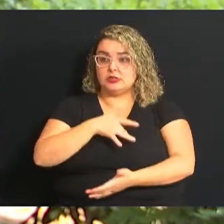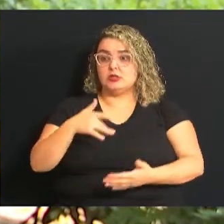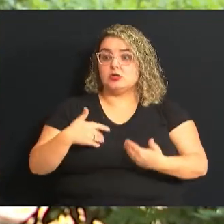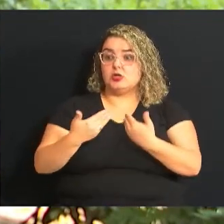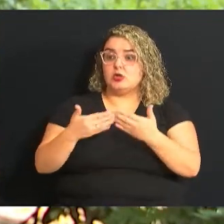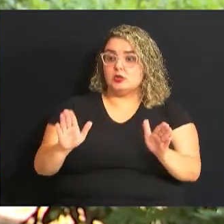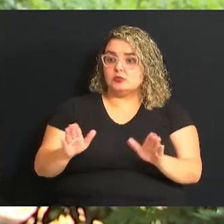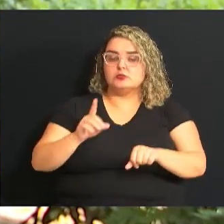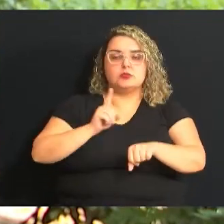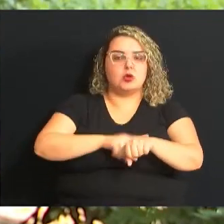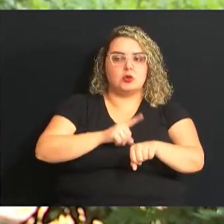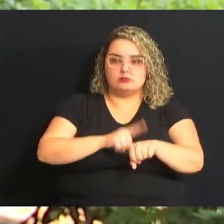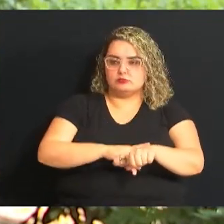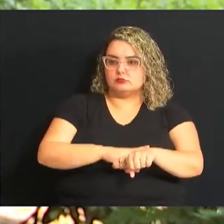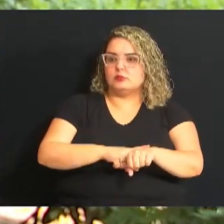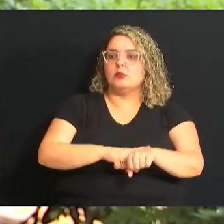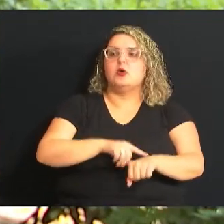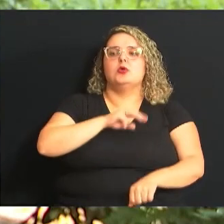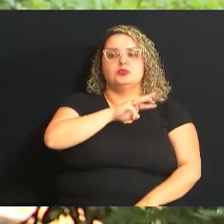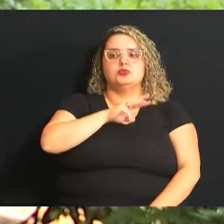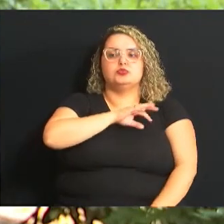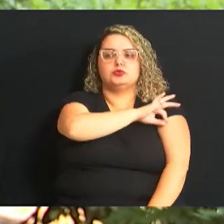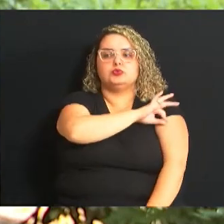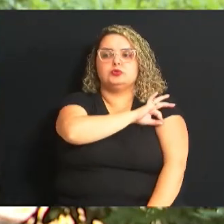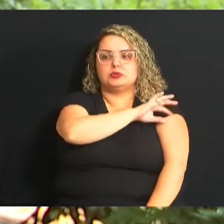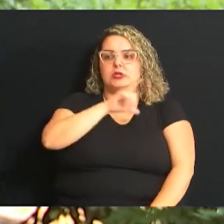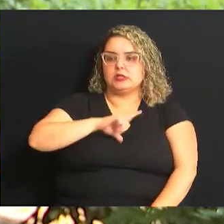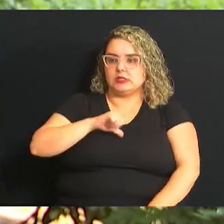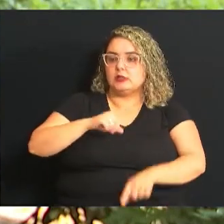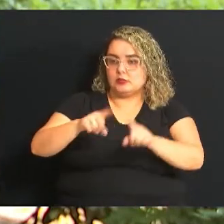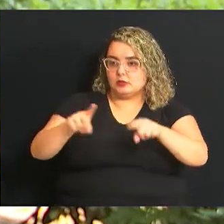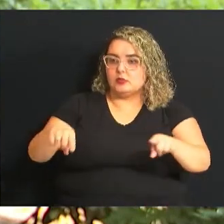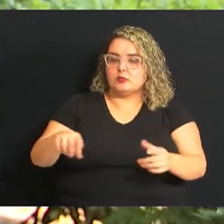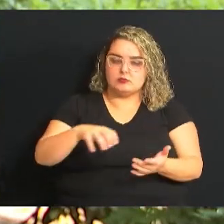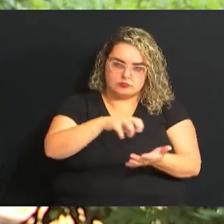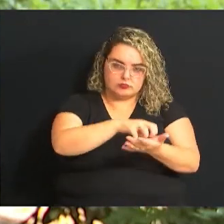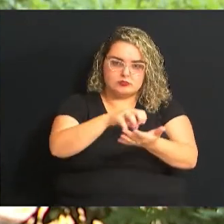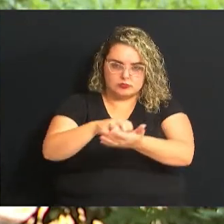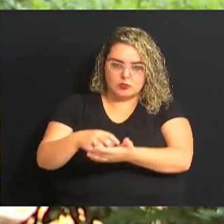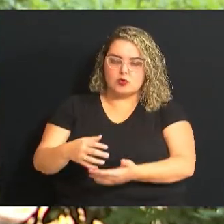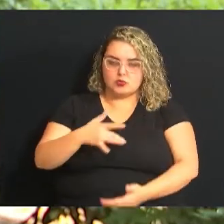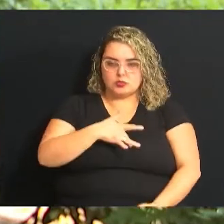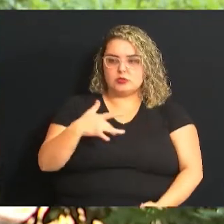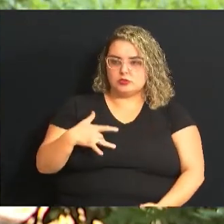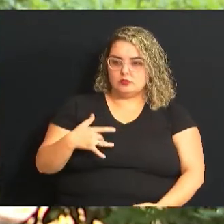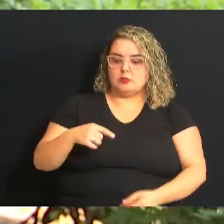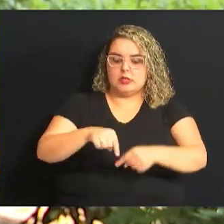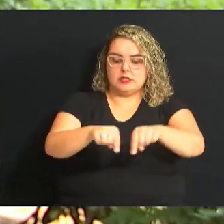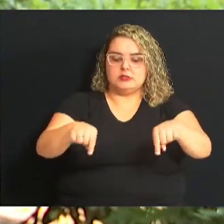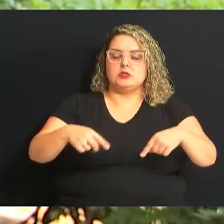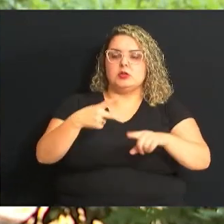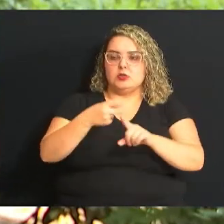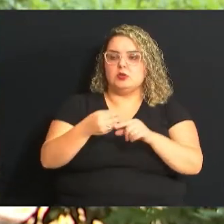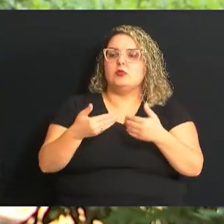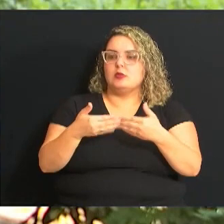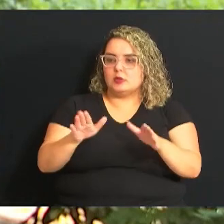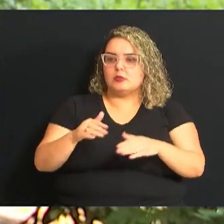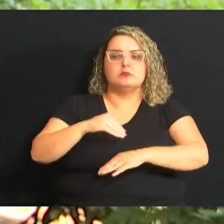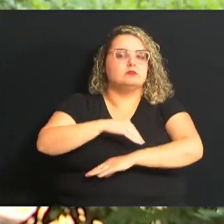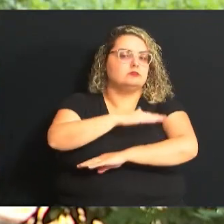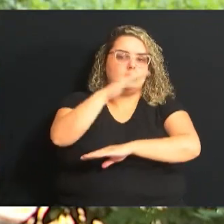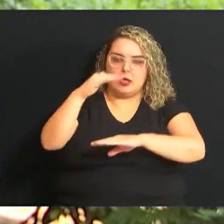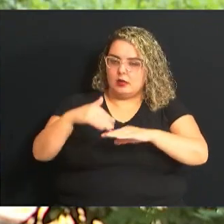O horário pode consultar no site da prefeitura, que tem uma variação de um para o outro, mas as salas de vacina têm se encontrado abertas na maioria do